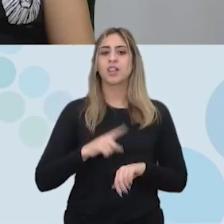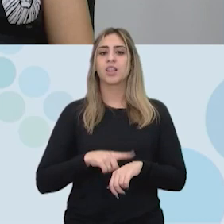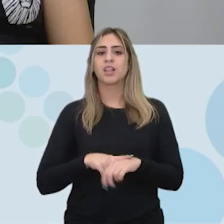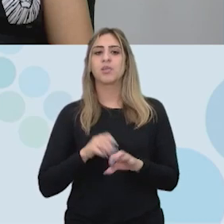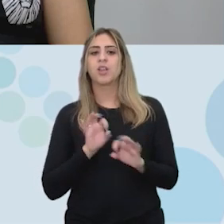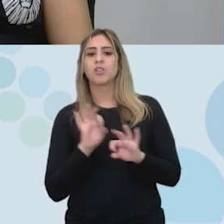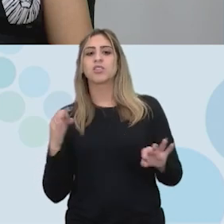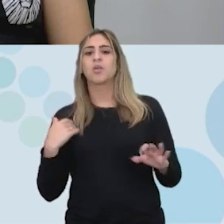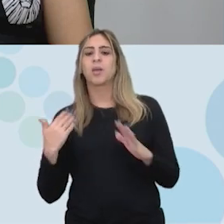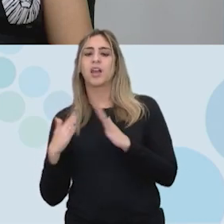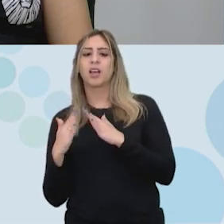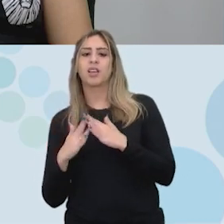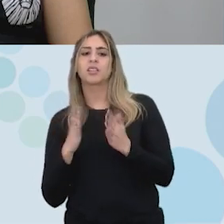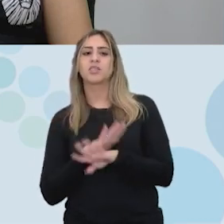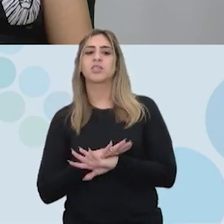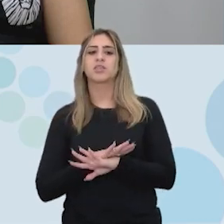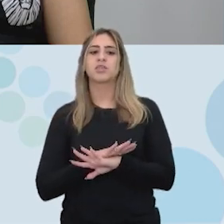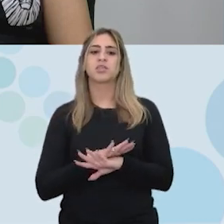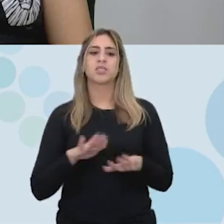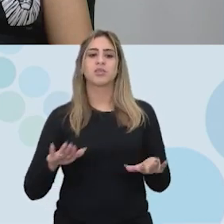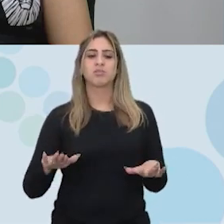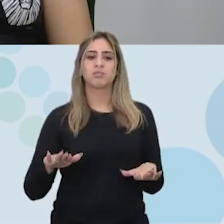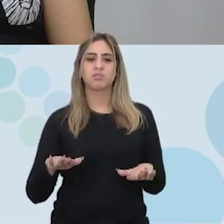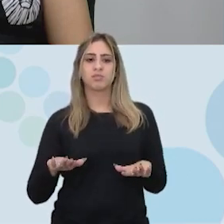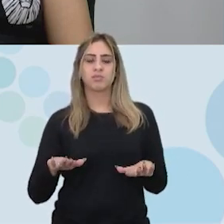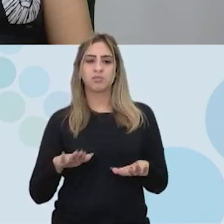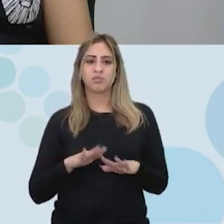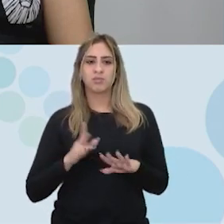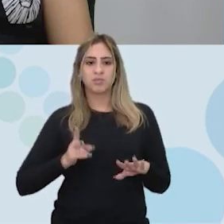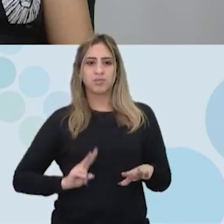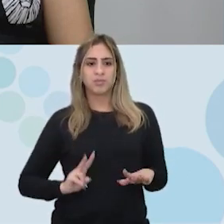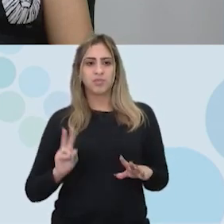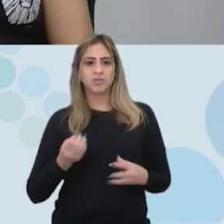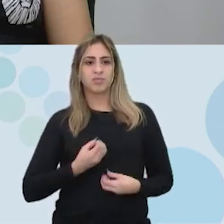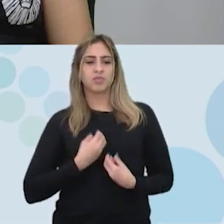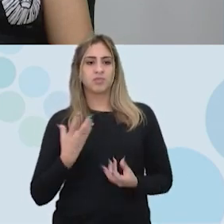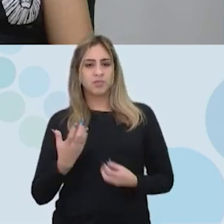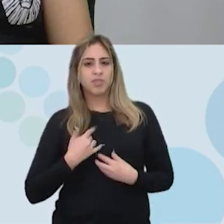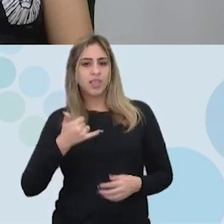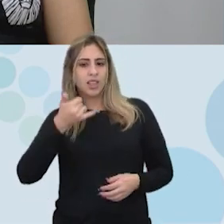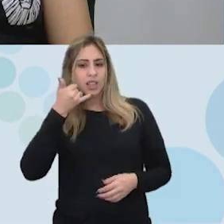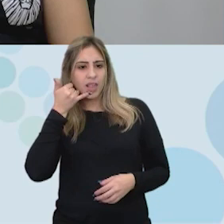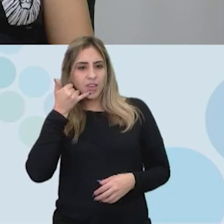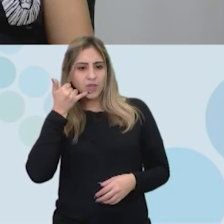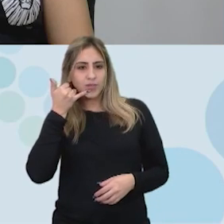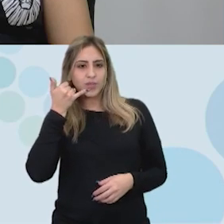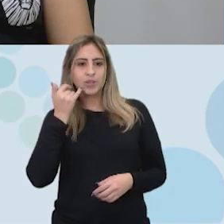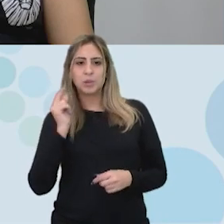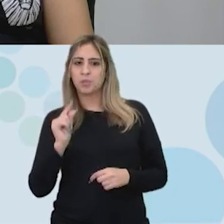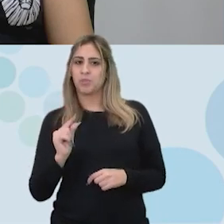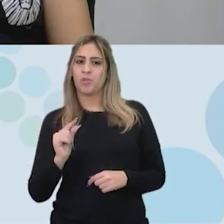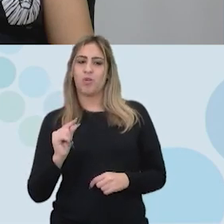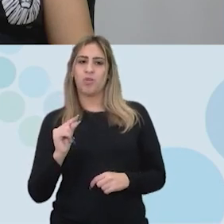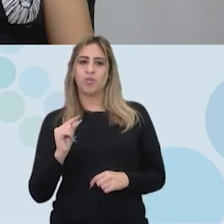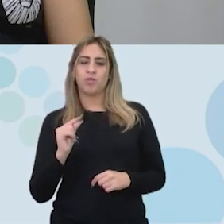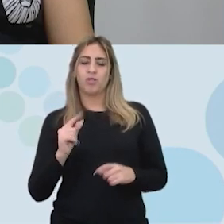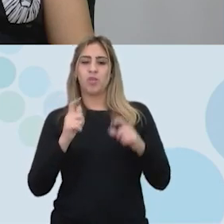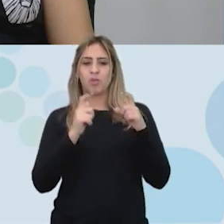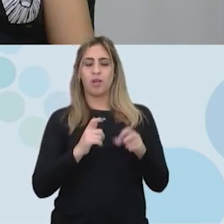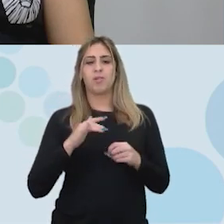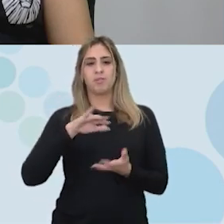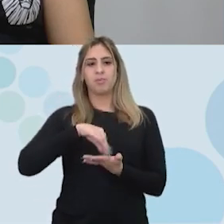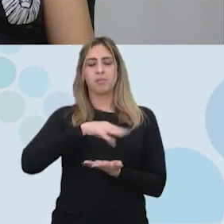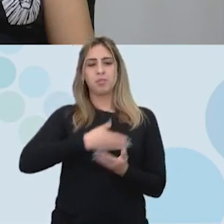longe da minha casa, sem, às vezes, mesmo informação, telefone, você tem, assim, muito pouco do campo